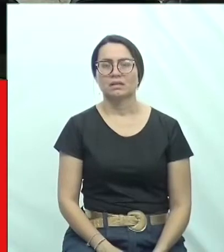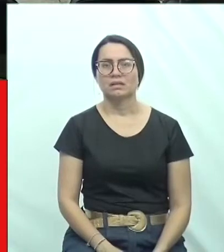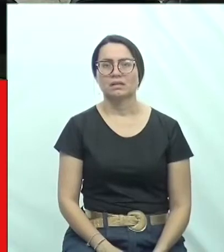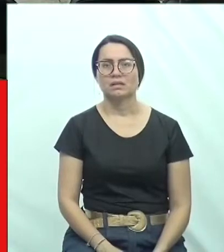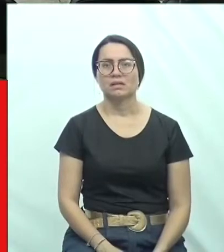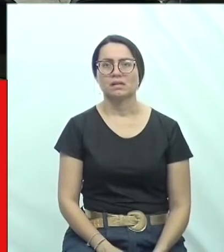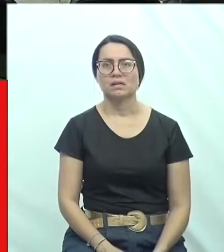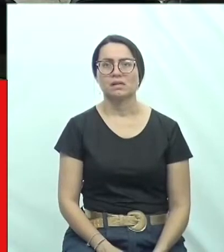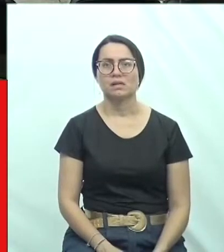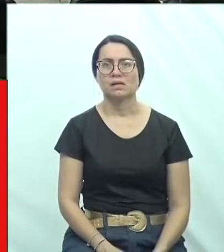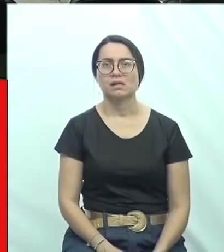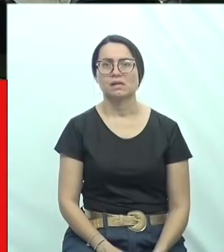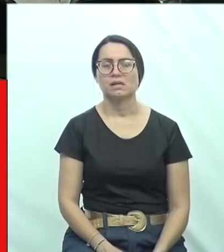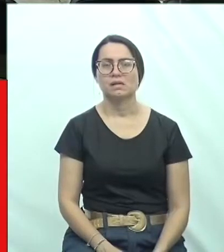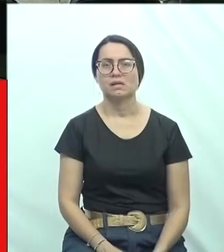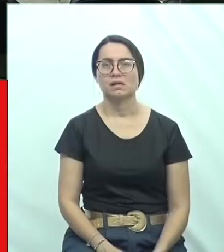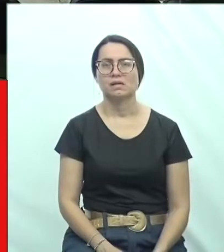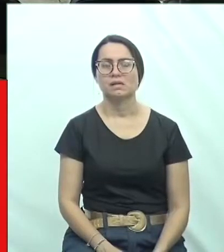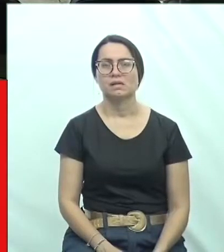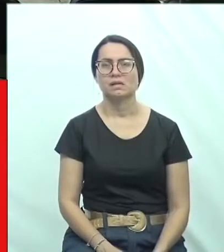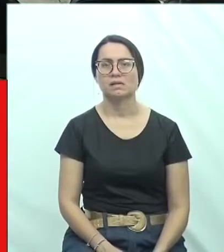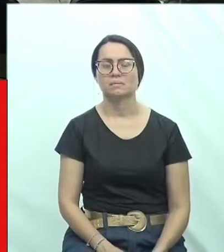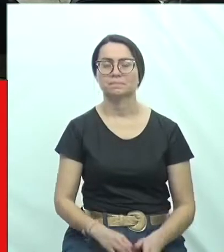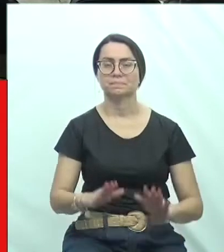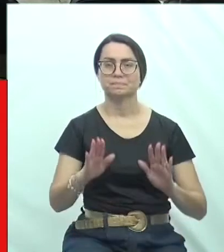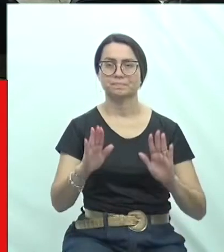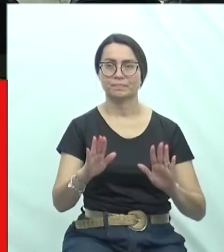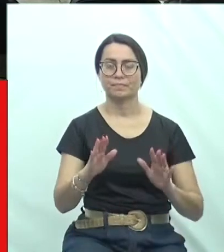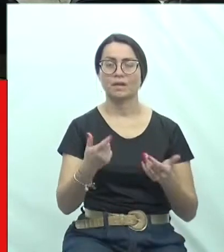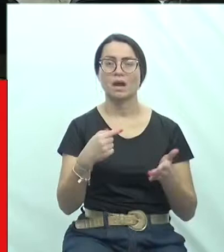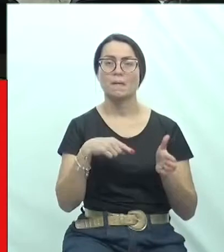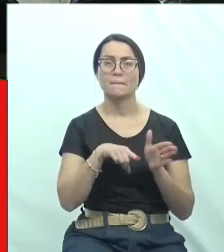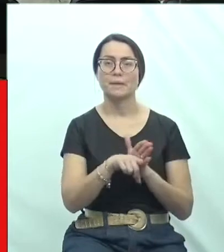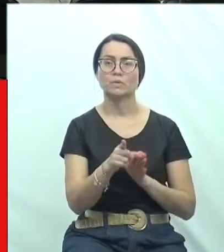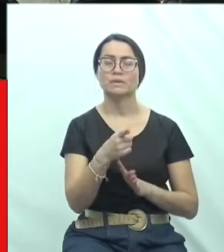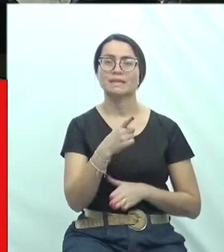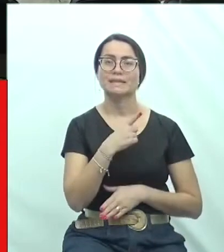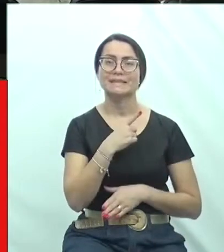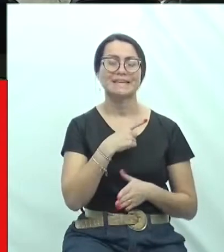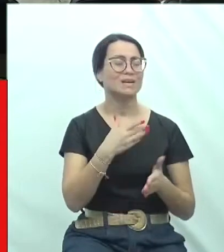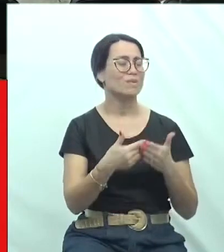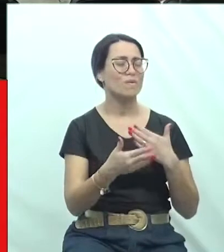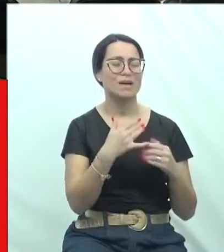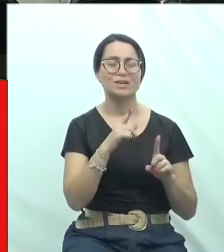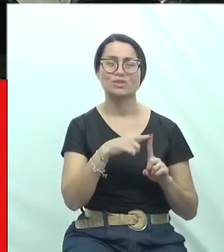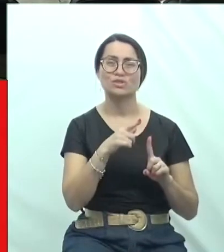favor. Existe algum equipamento homologado